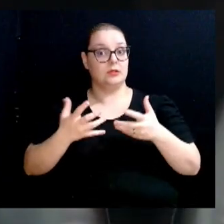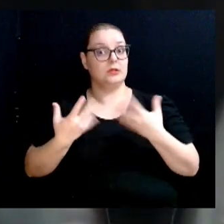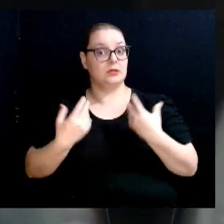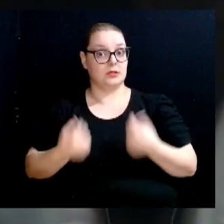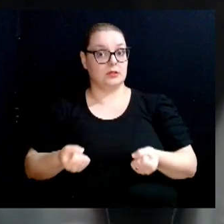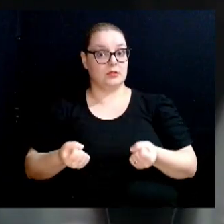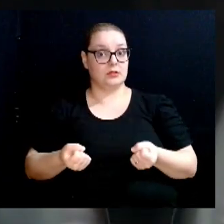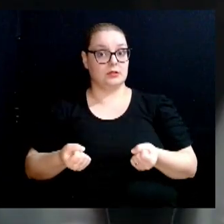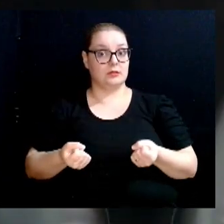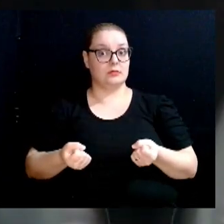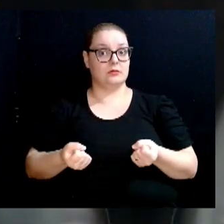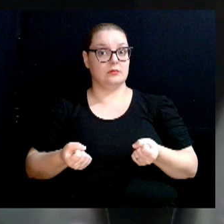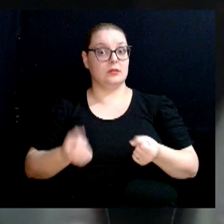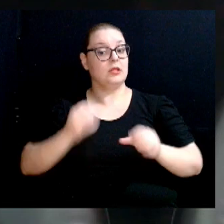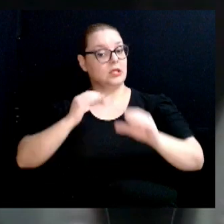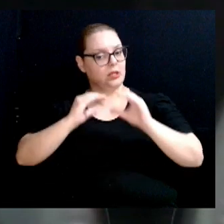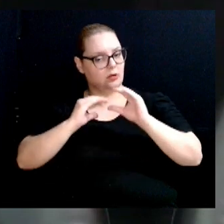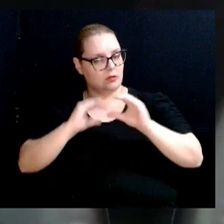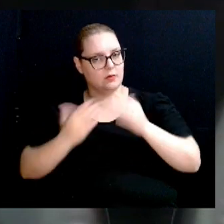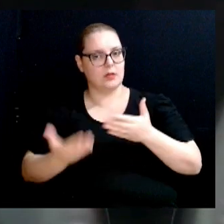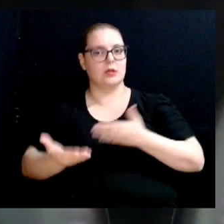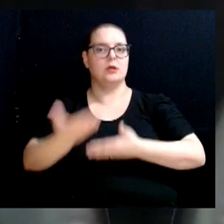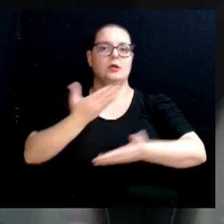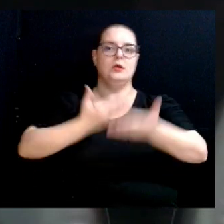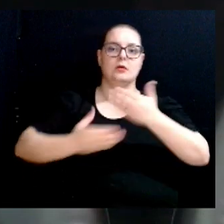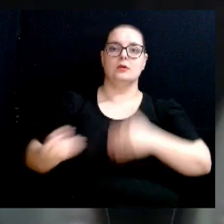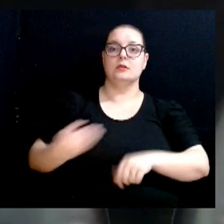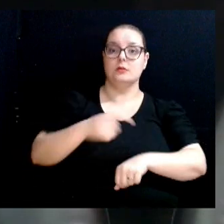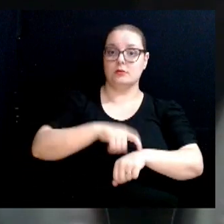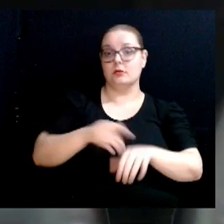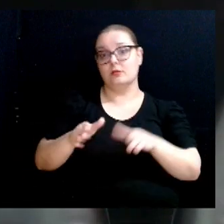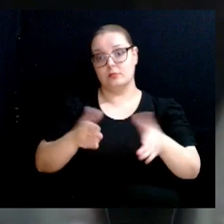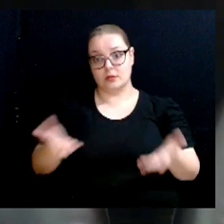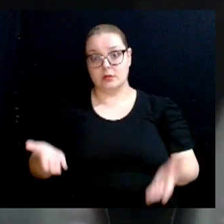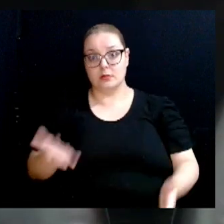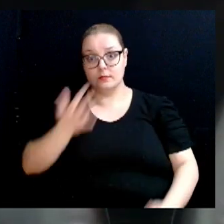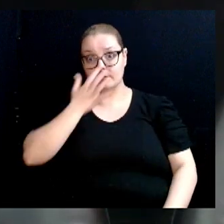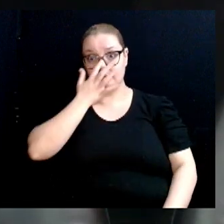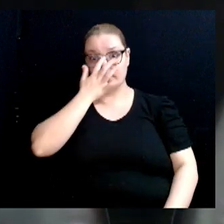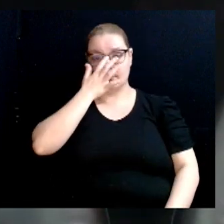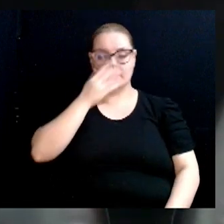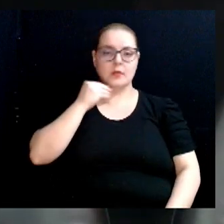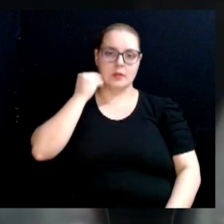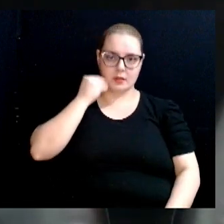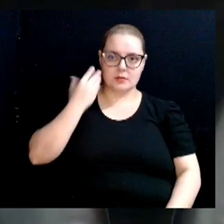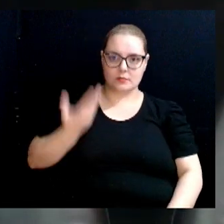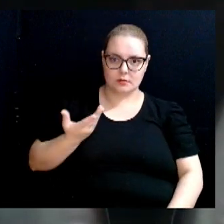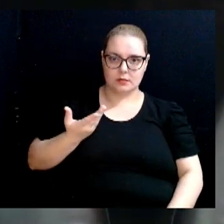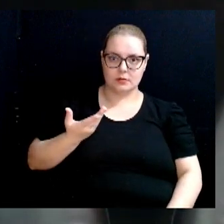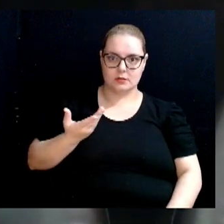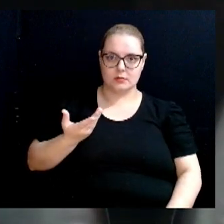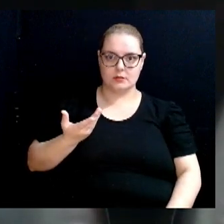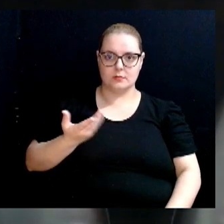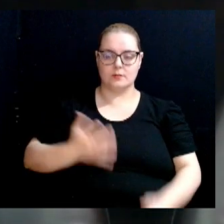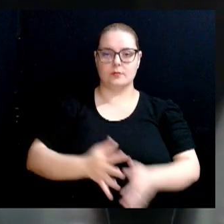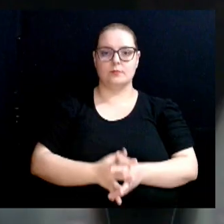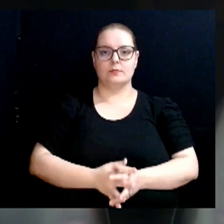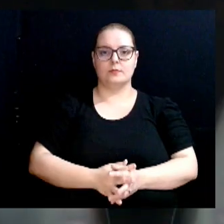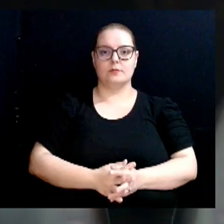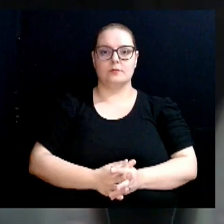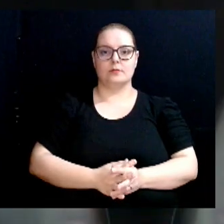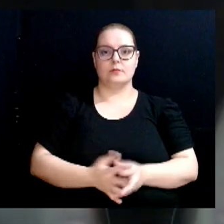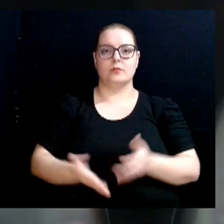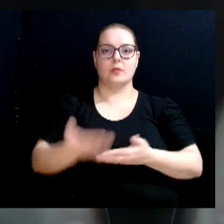vocês poderem compartilhar esse novo momento. Então, experiências para compartilhar, novas